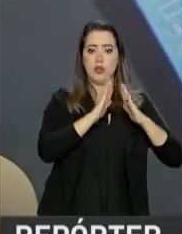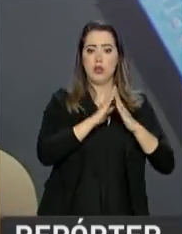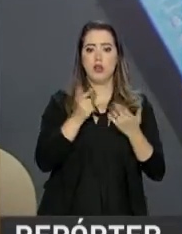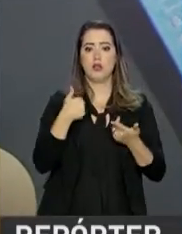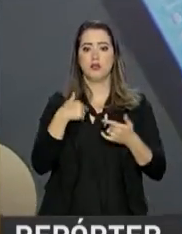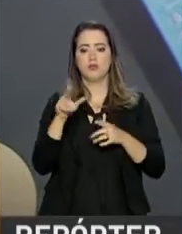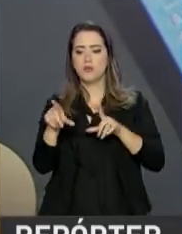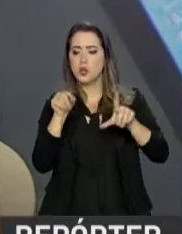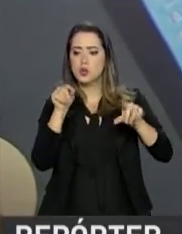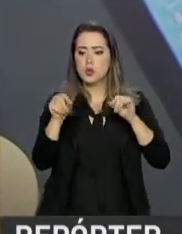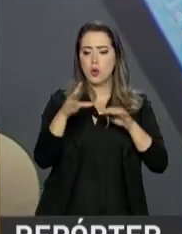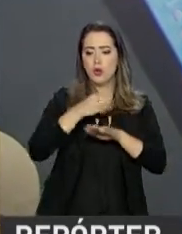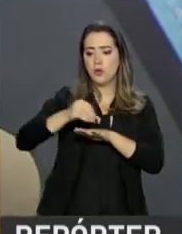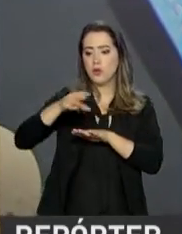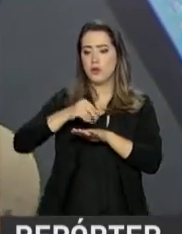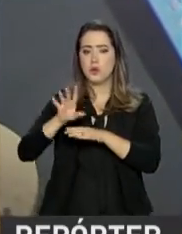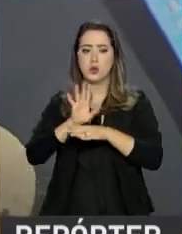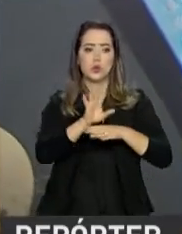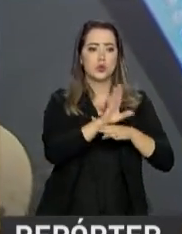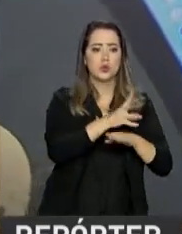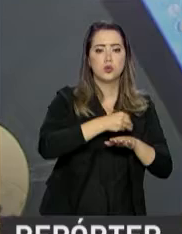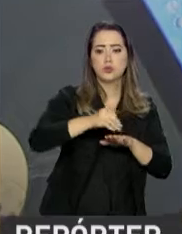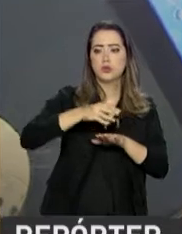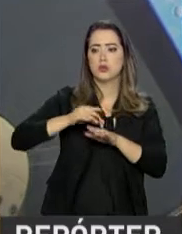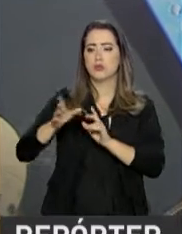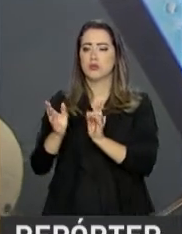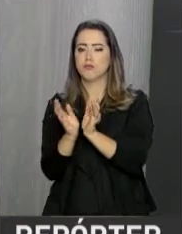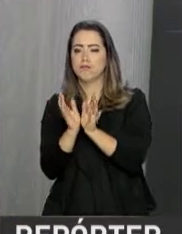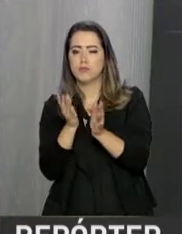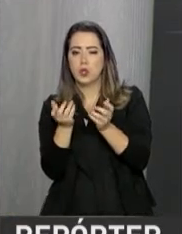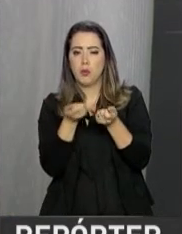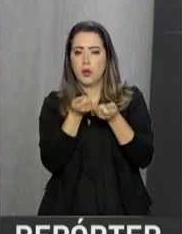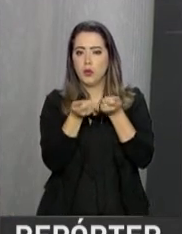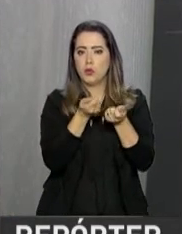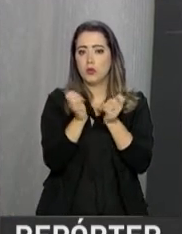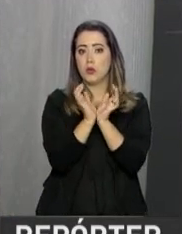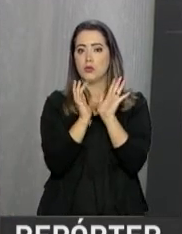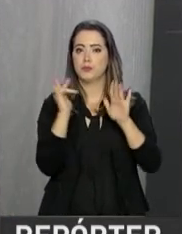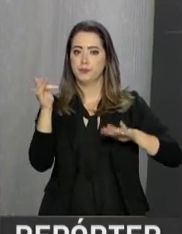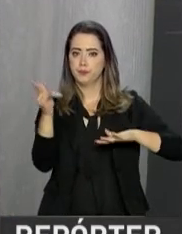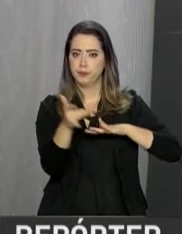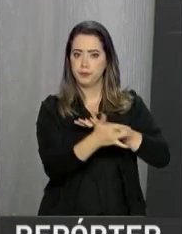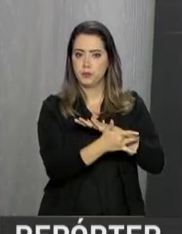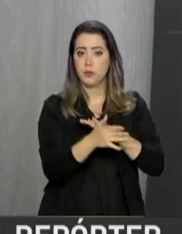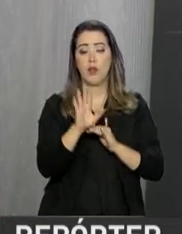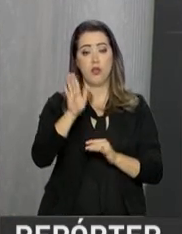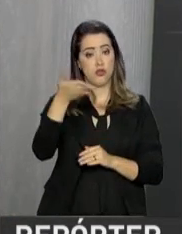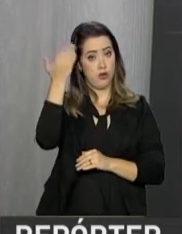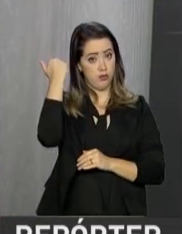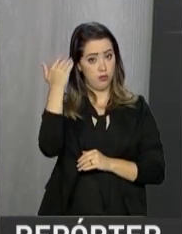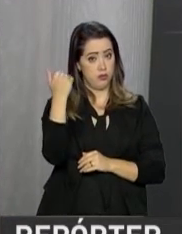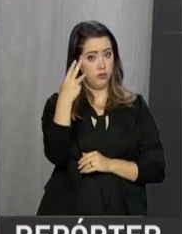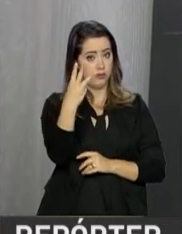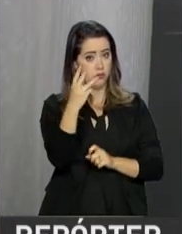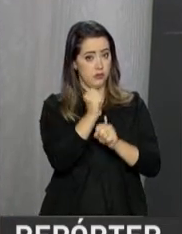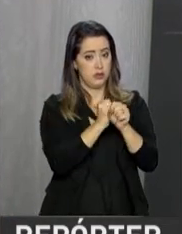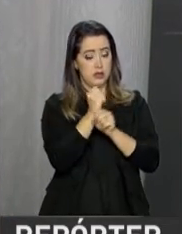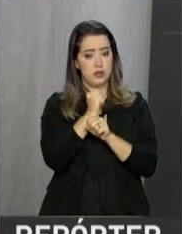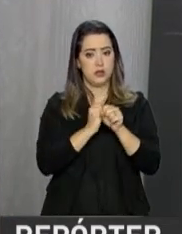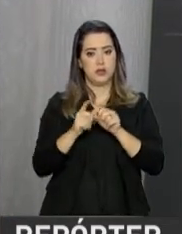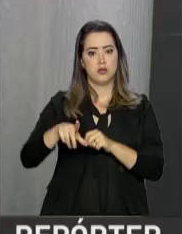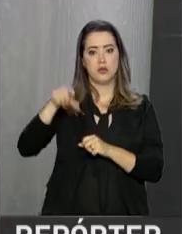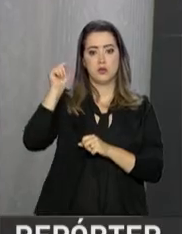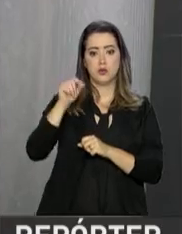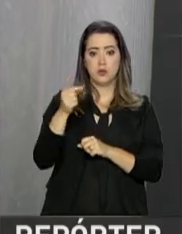assessoria de imprensa e monitora redes sociais a opção teve início há três anos quando nasceu a primeira filha